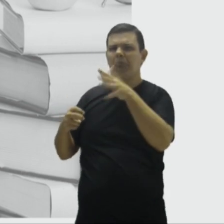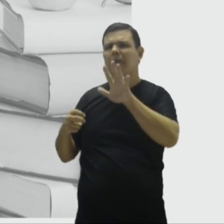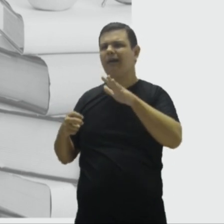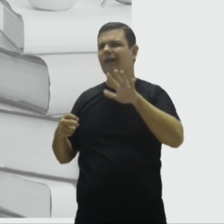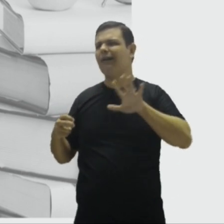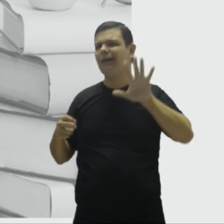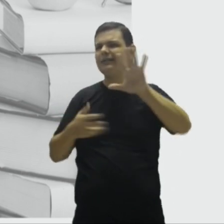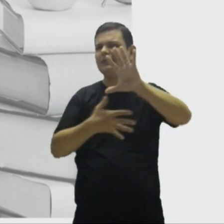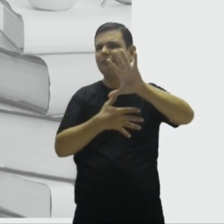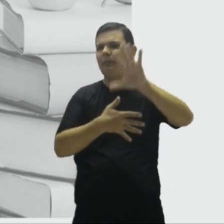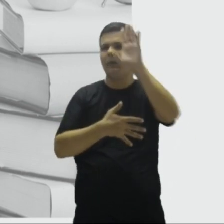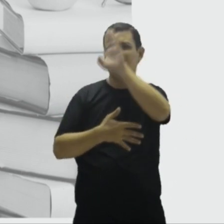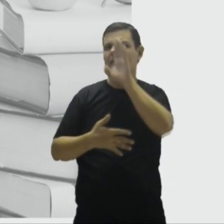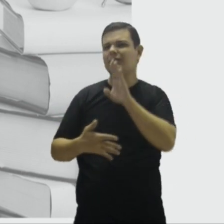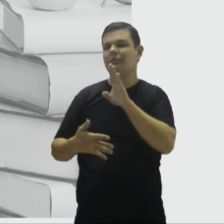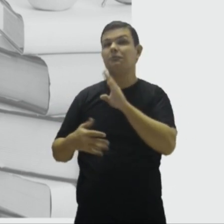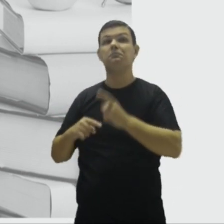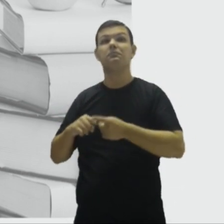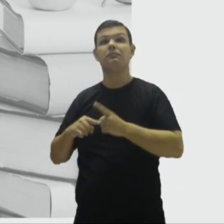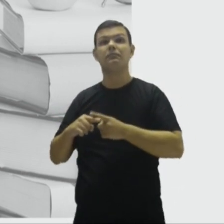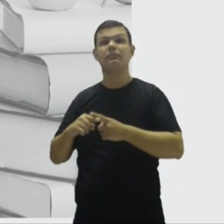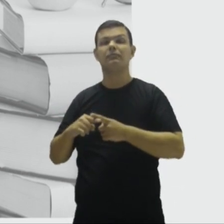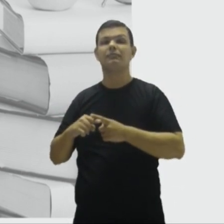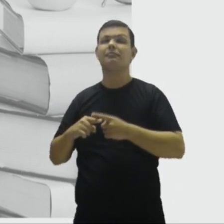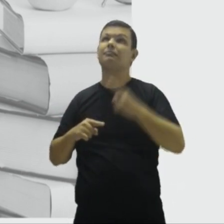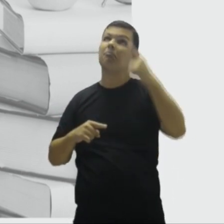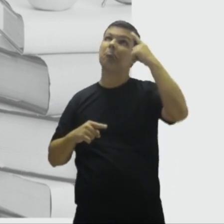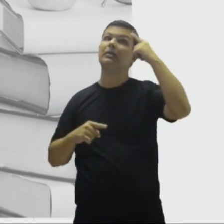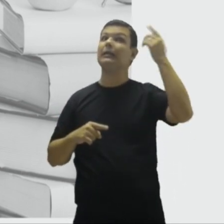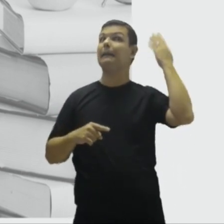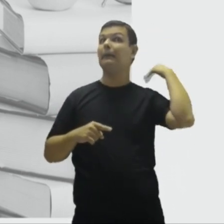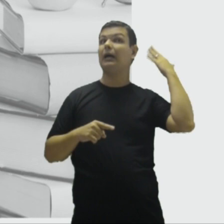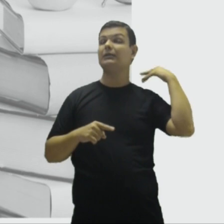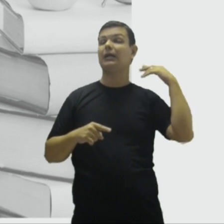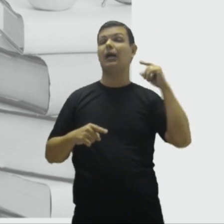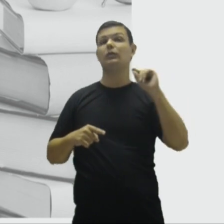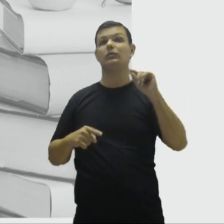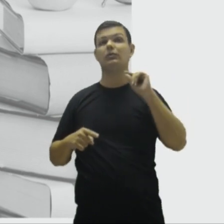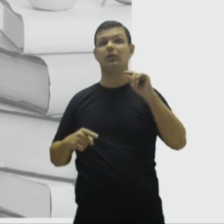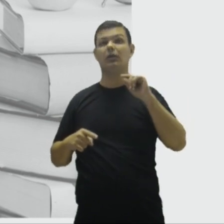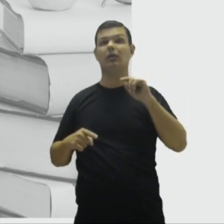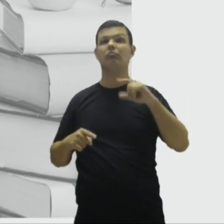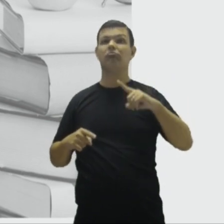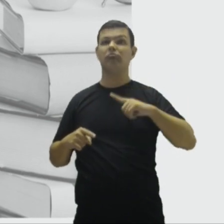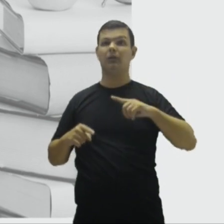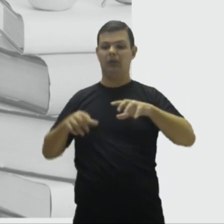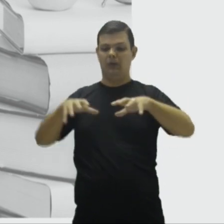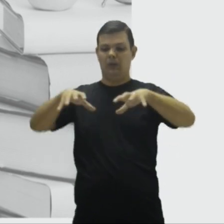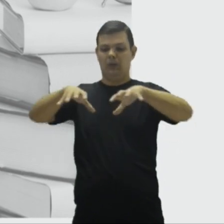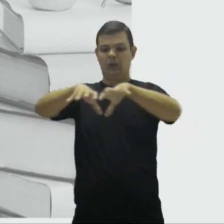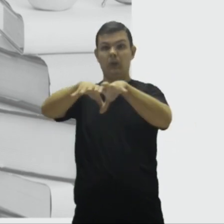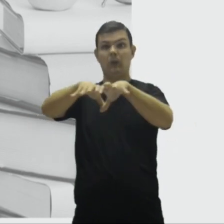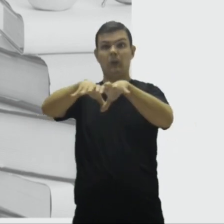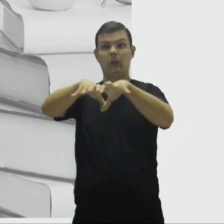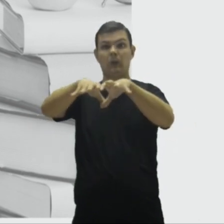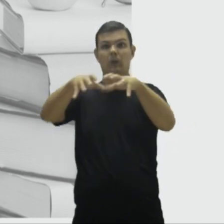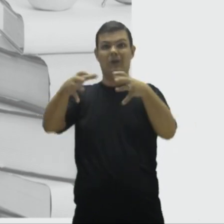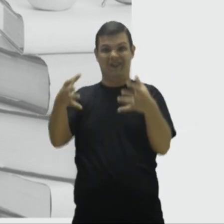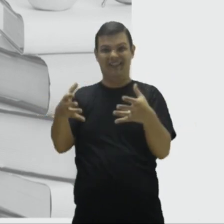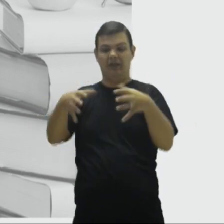né? Por quê? Acreditava-se que antigamente nós estávamos unidos, esses dois